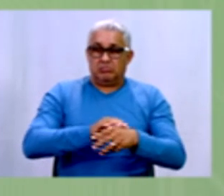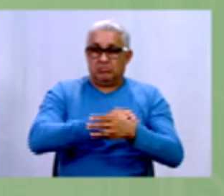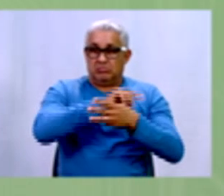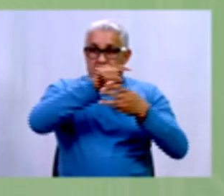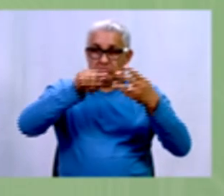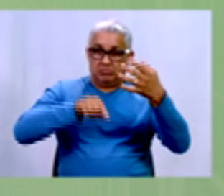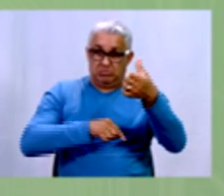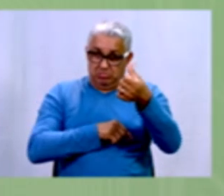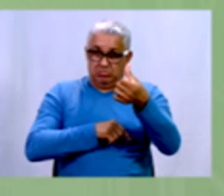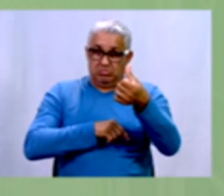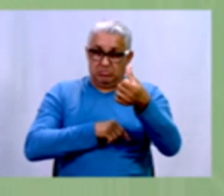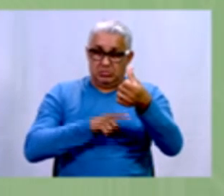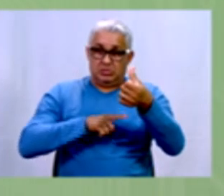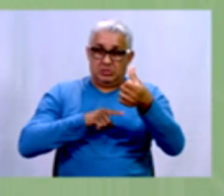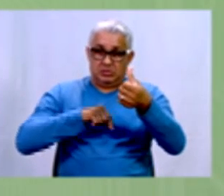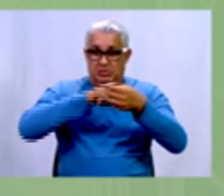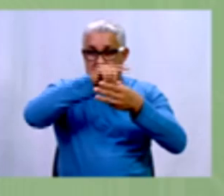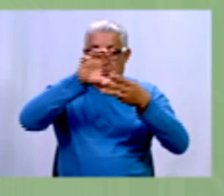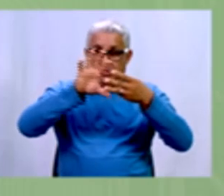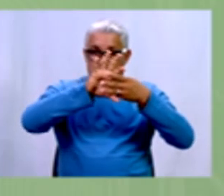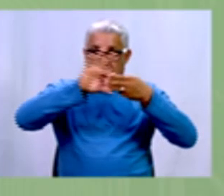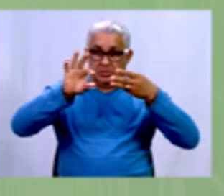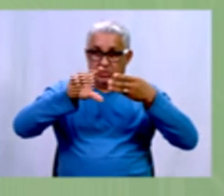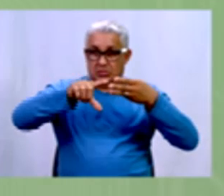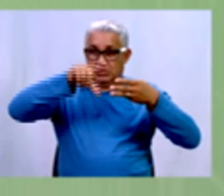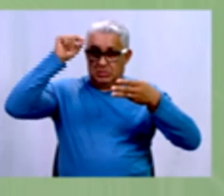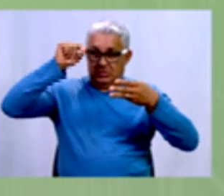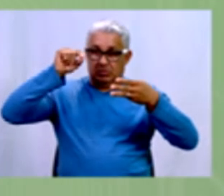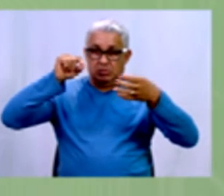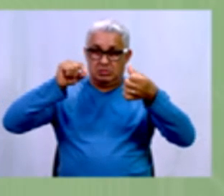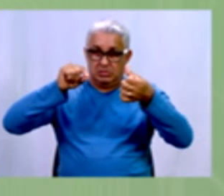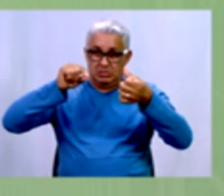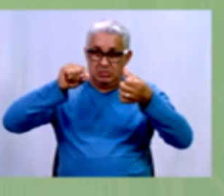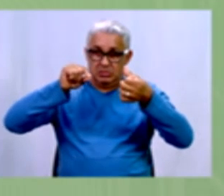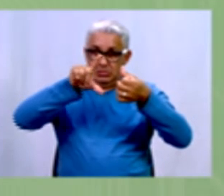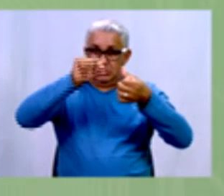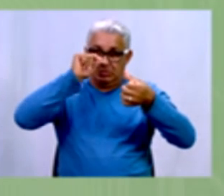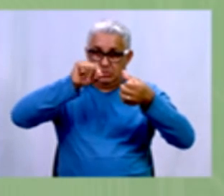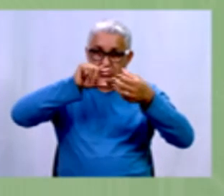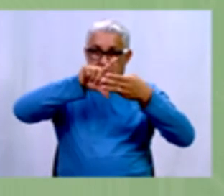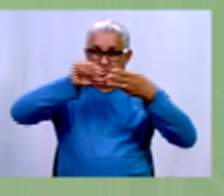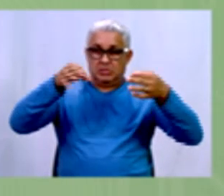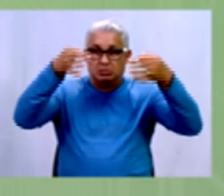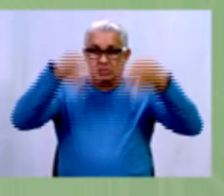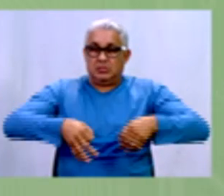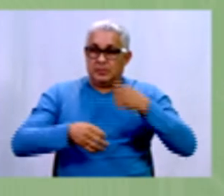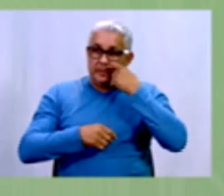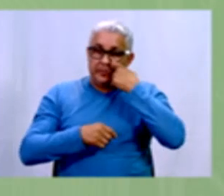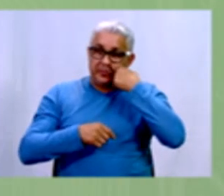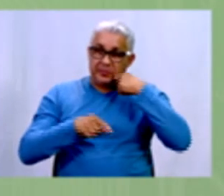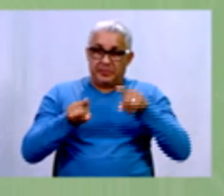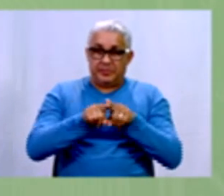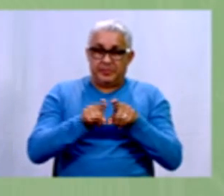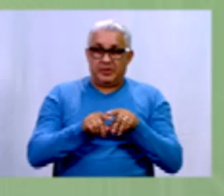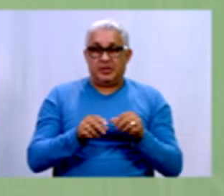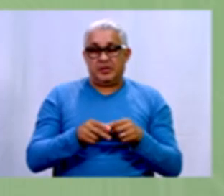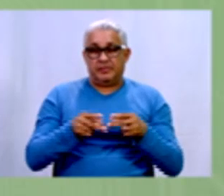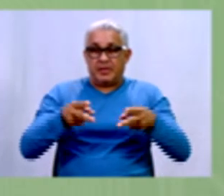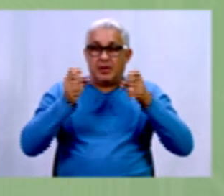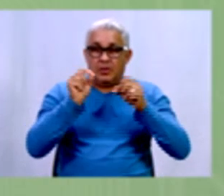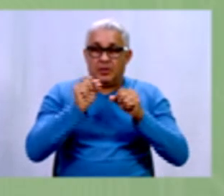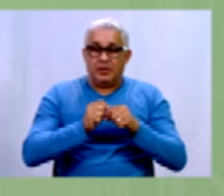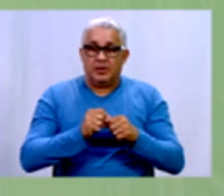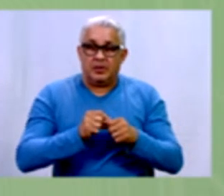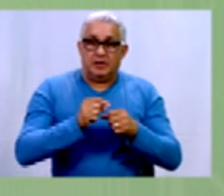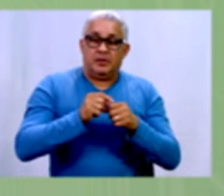elas seriam aí as atribuições do Product Owner. A gente identifica aqui como